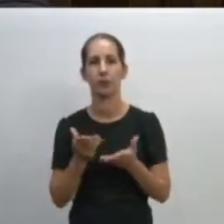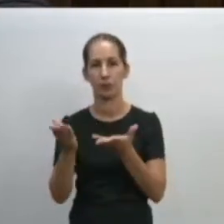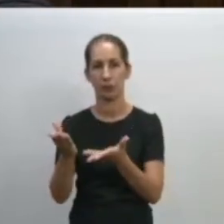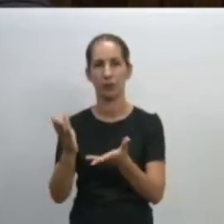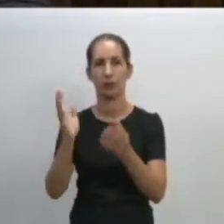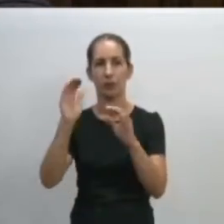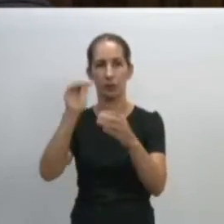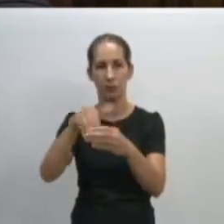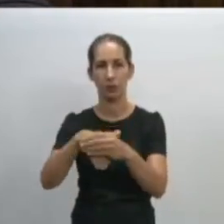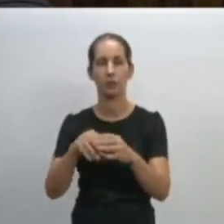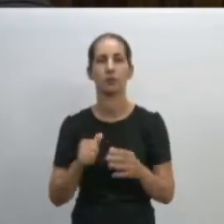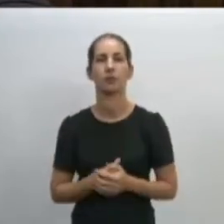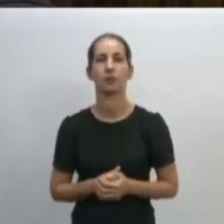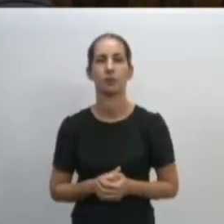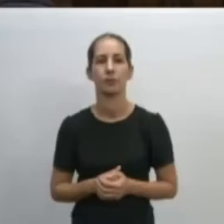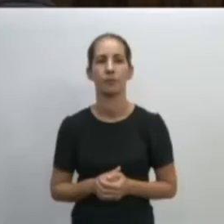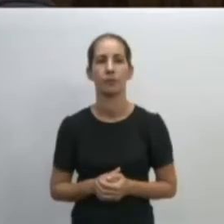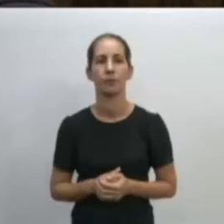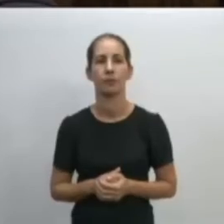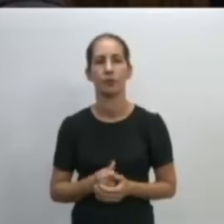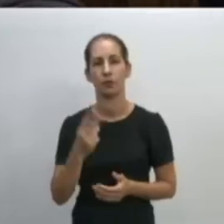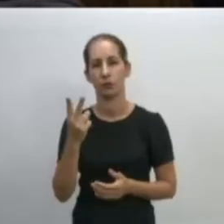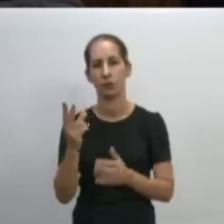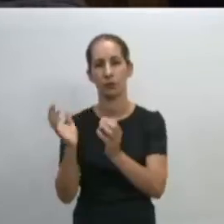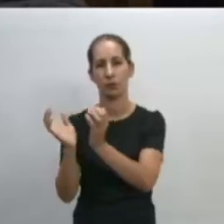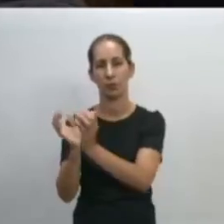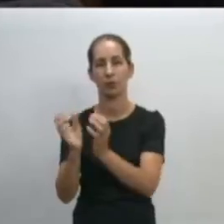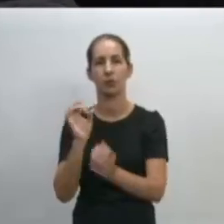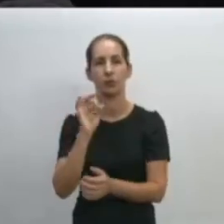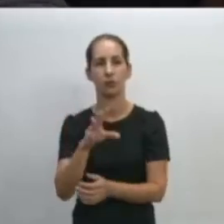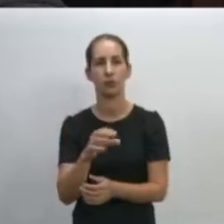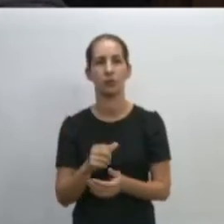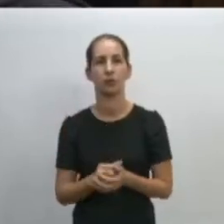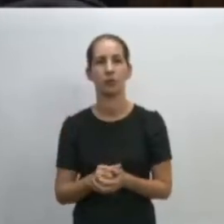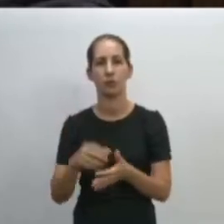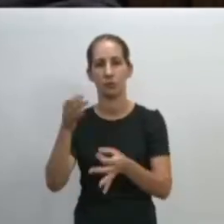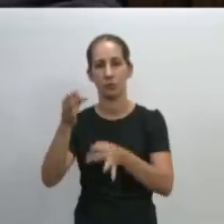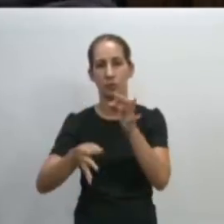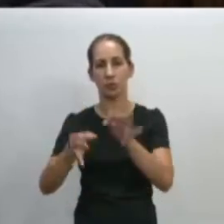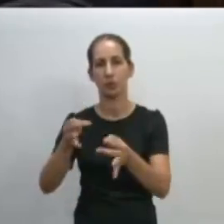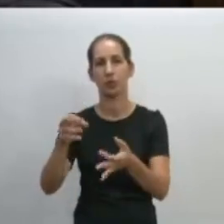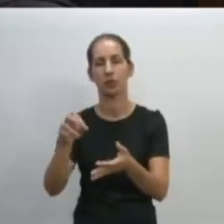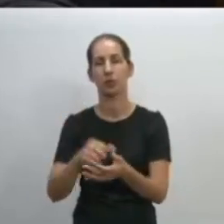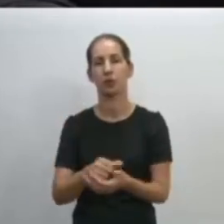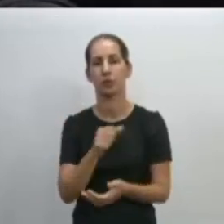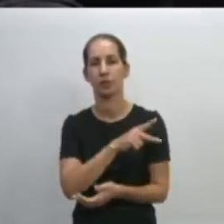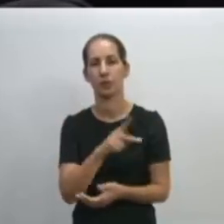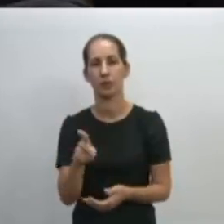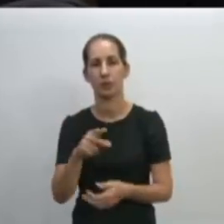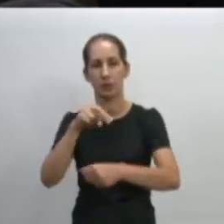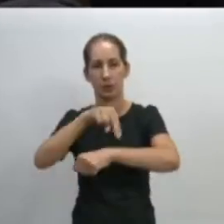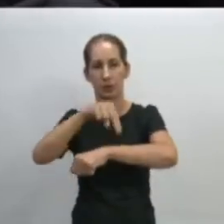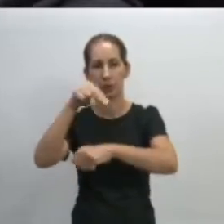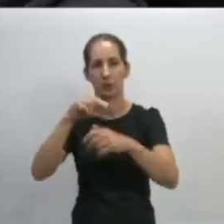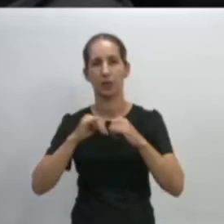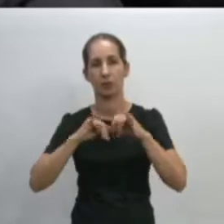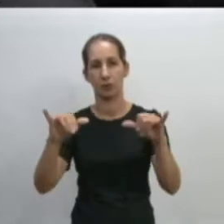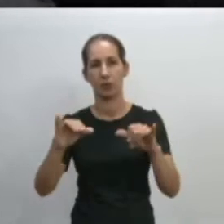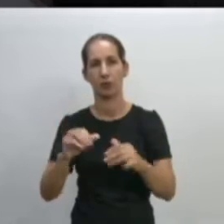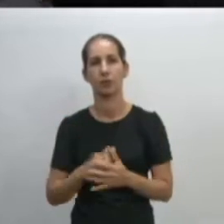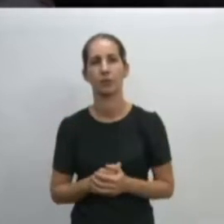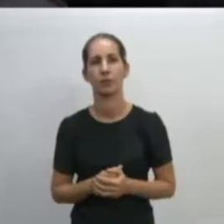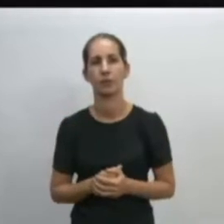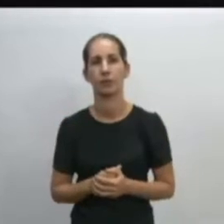colocar agora em votação, né? São duas comissões apenas. Comissão de Justiça, presidente, vereadora Nina, Vossa Excelência